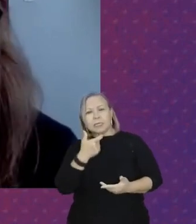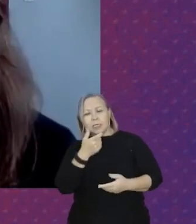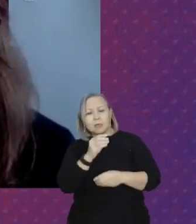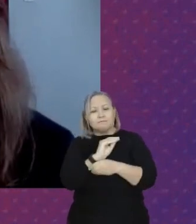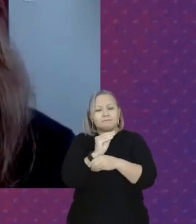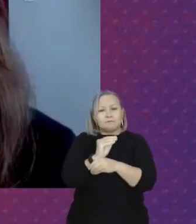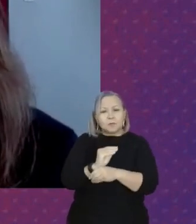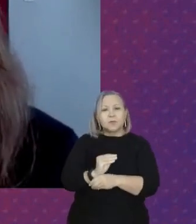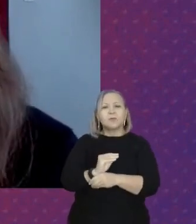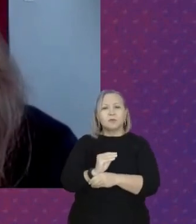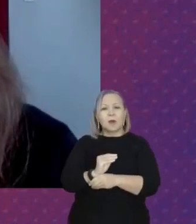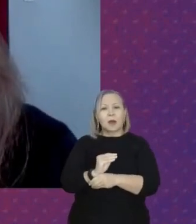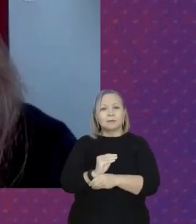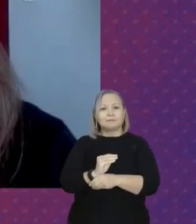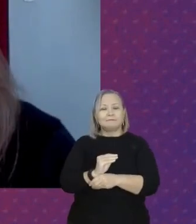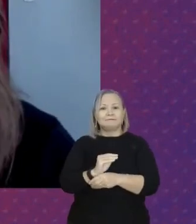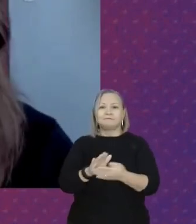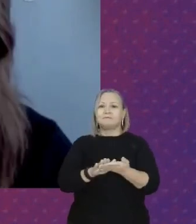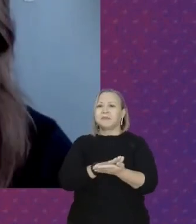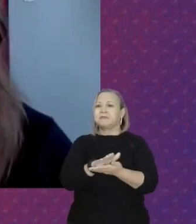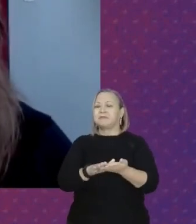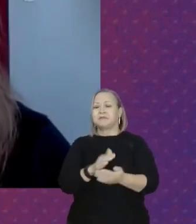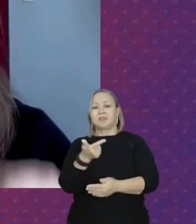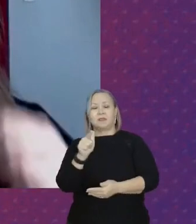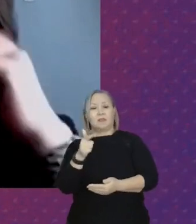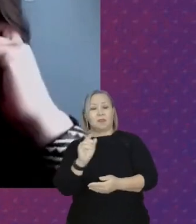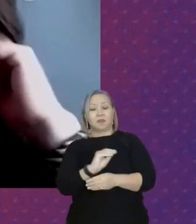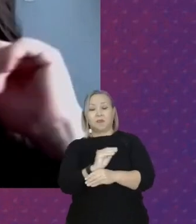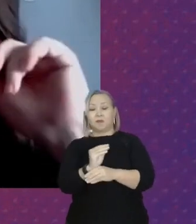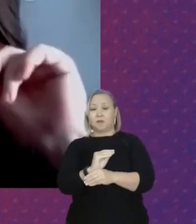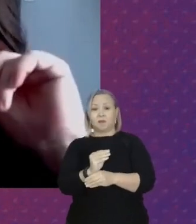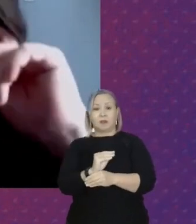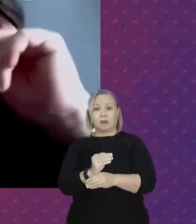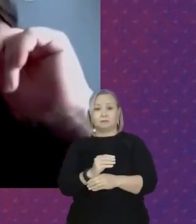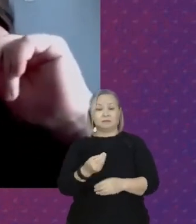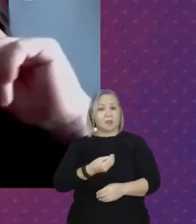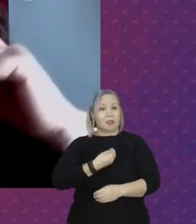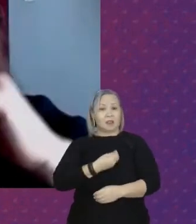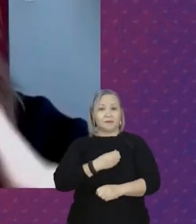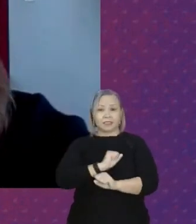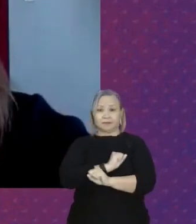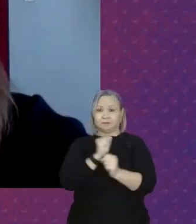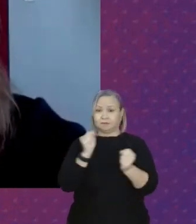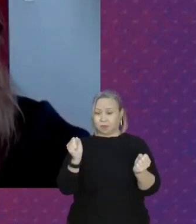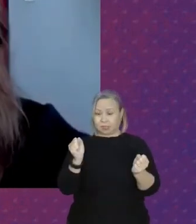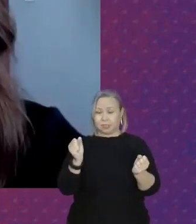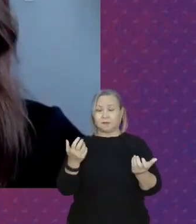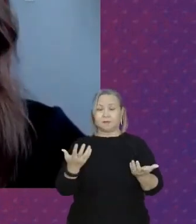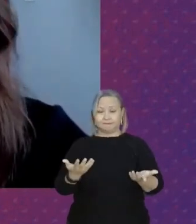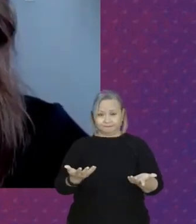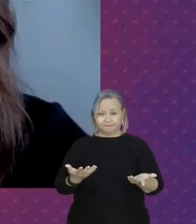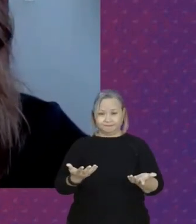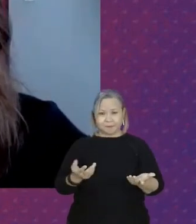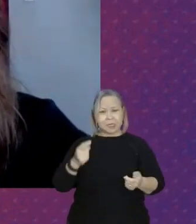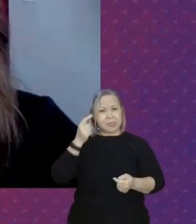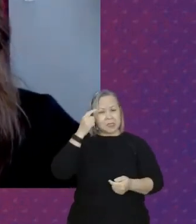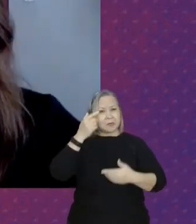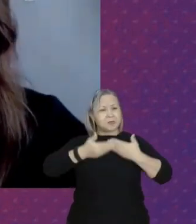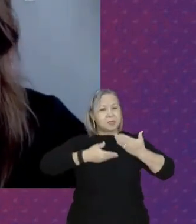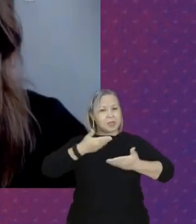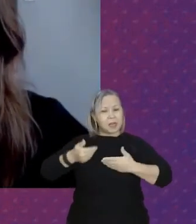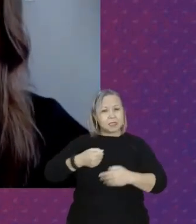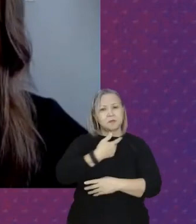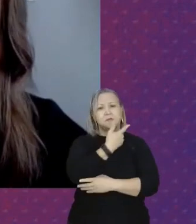é possível, né? A vida humana, a vida não humana também, se a gente pensa nas relações com o meio ambiente,